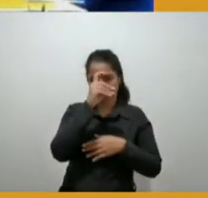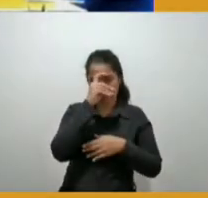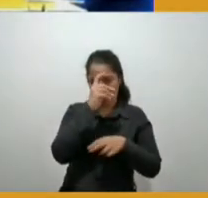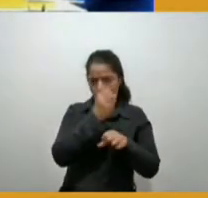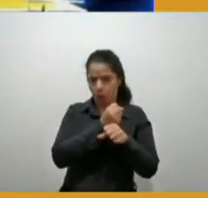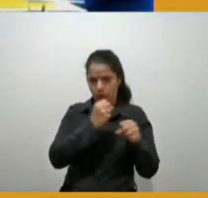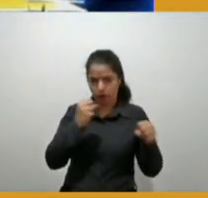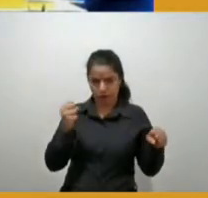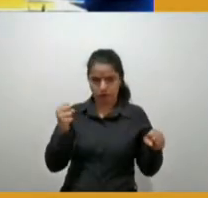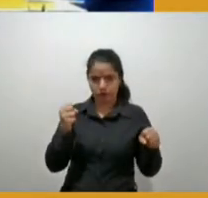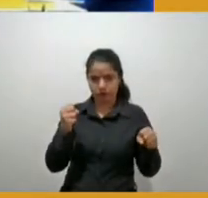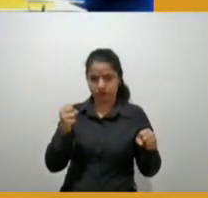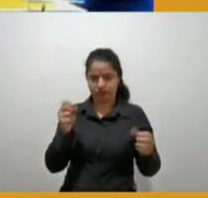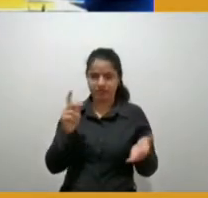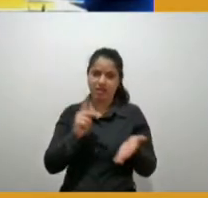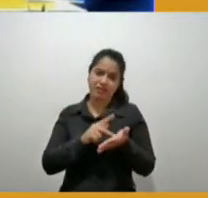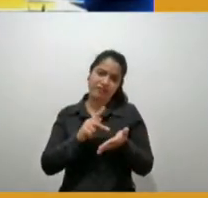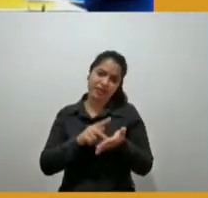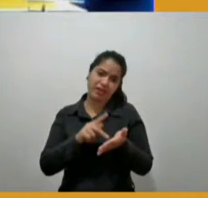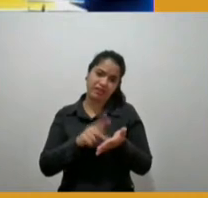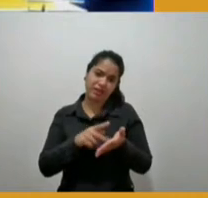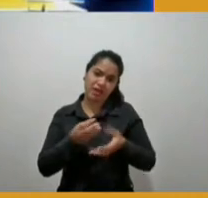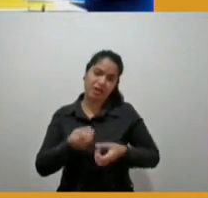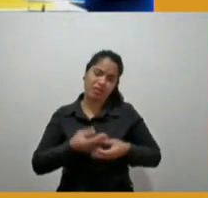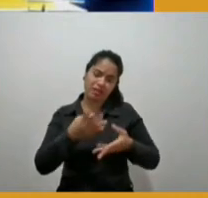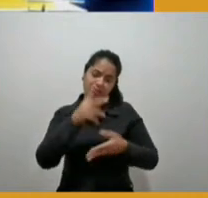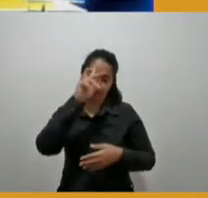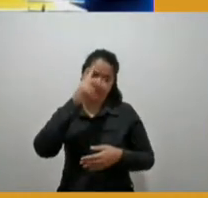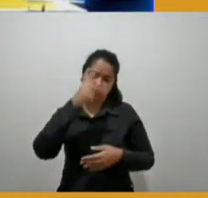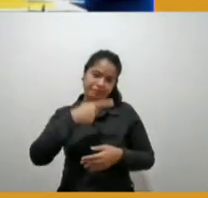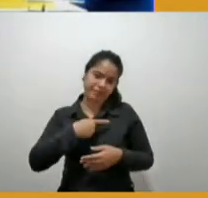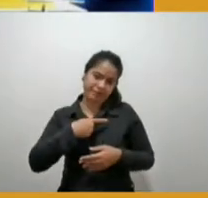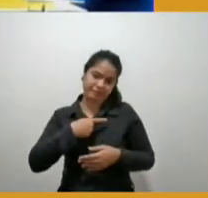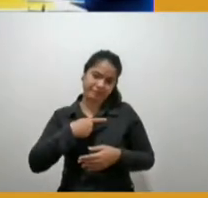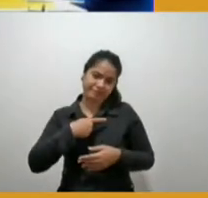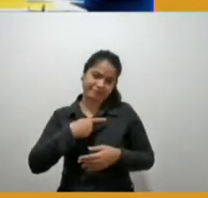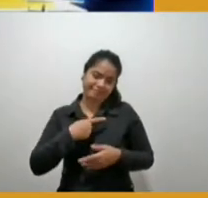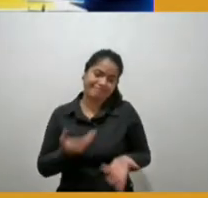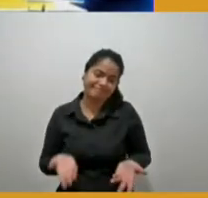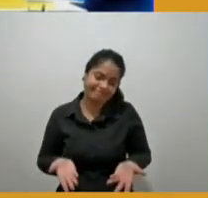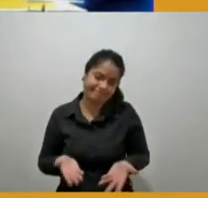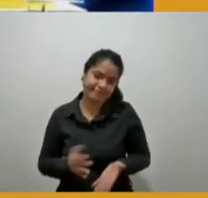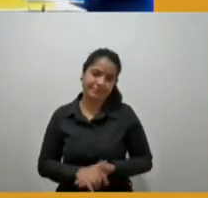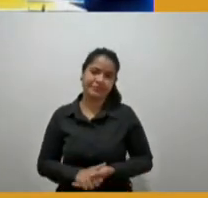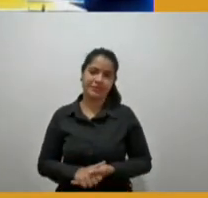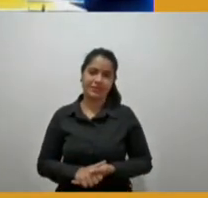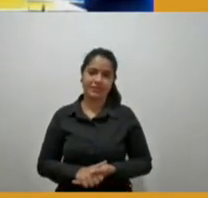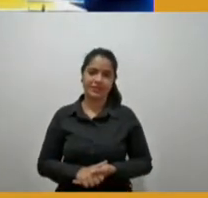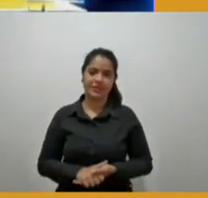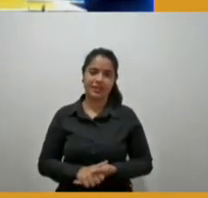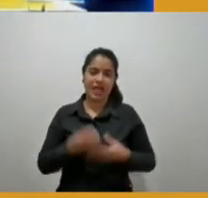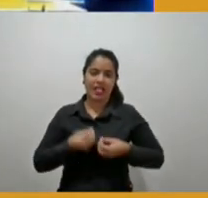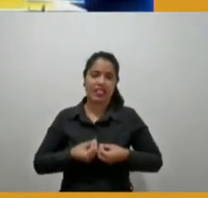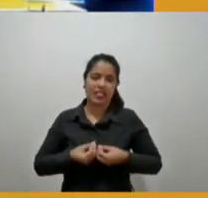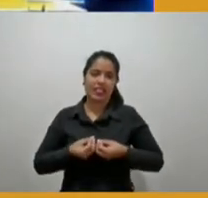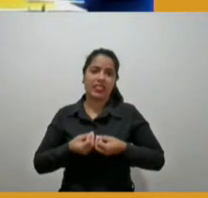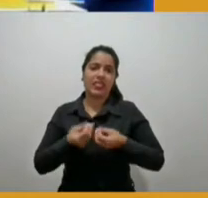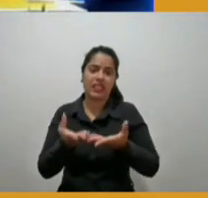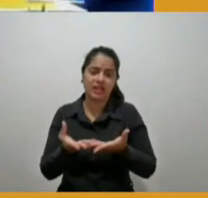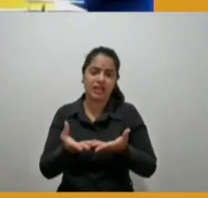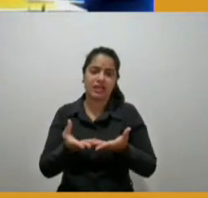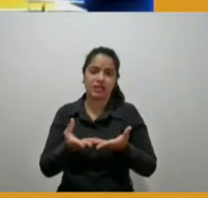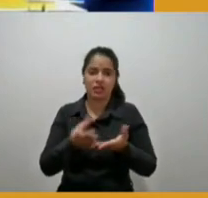mesmo. Porque quem penetra nesses hospitais são eles mesmos, somos nós mesmos. E acaba a gente fazendo doações dizendo que